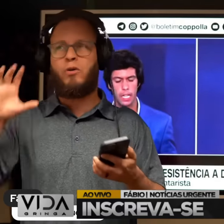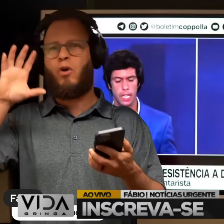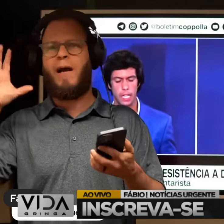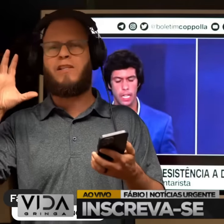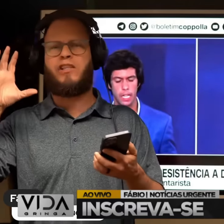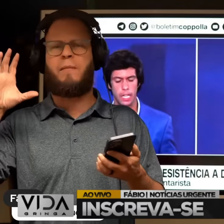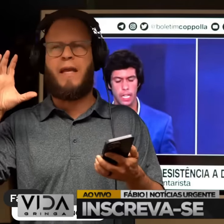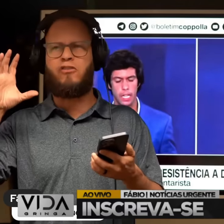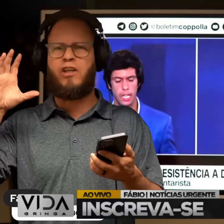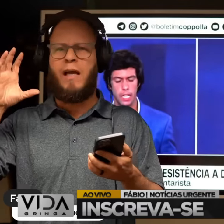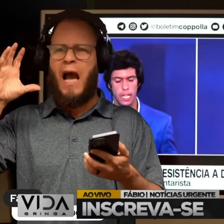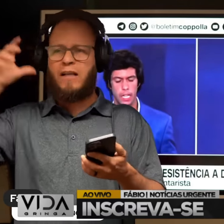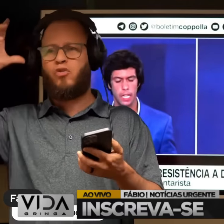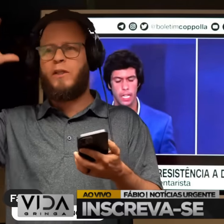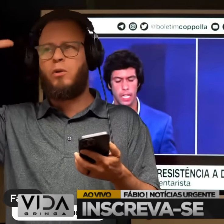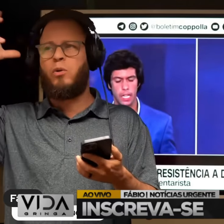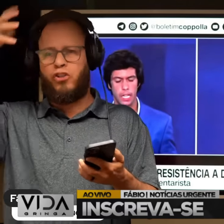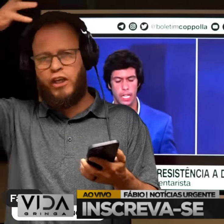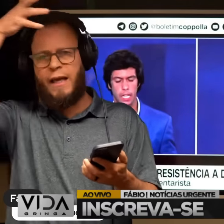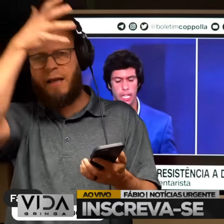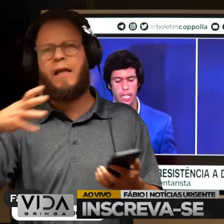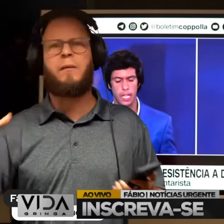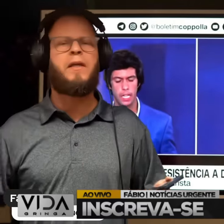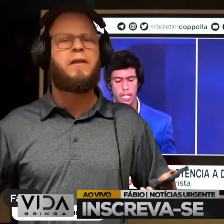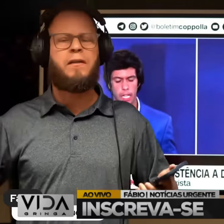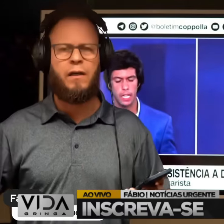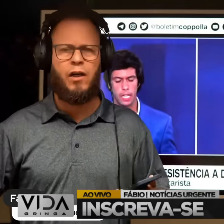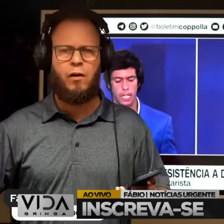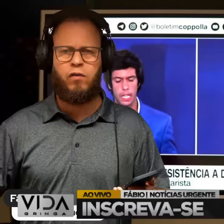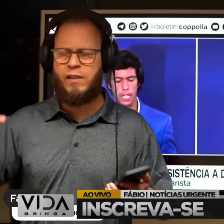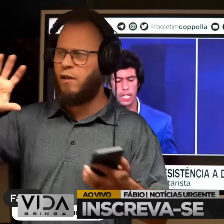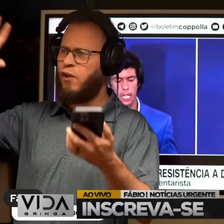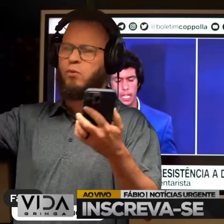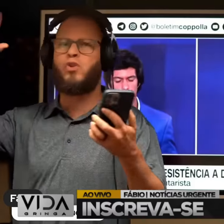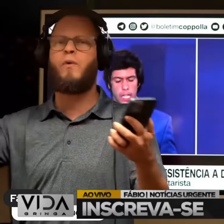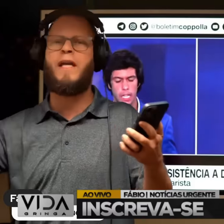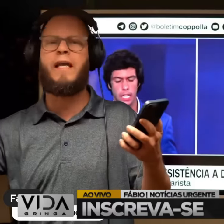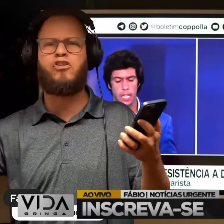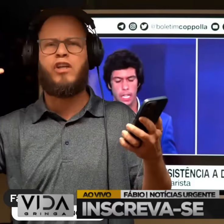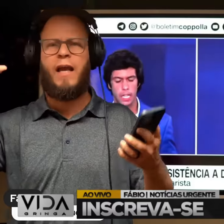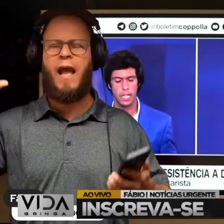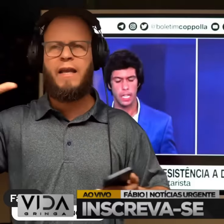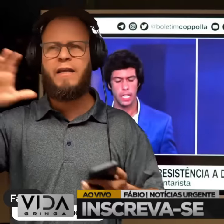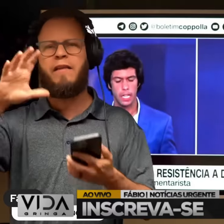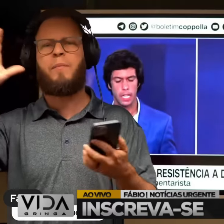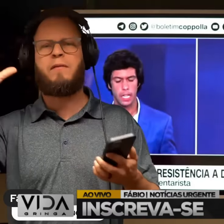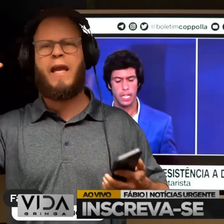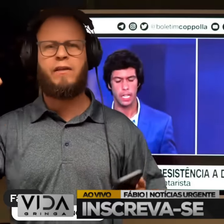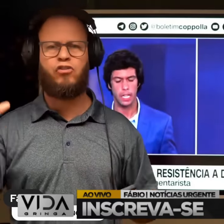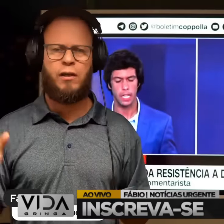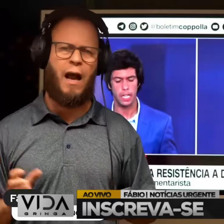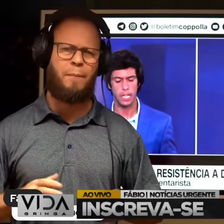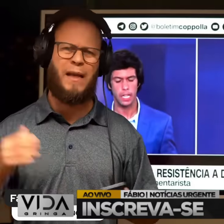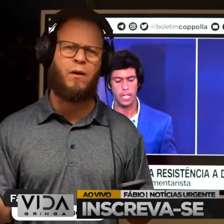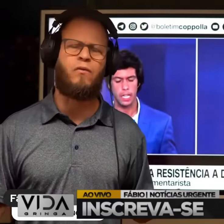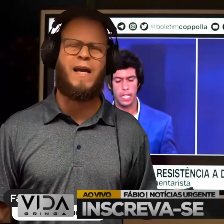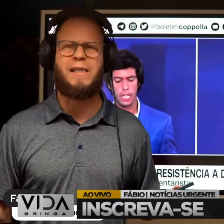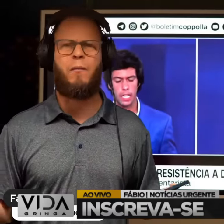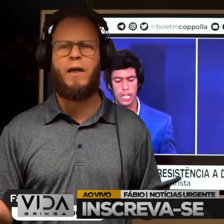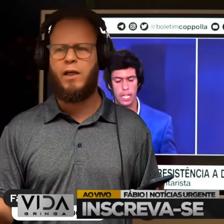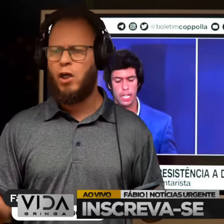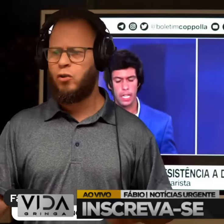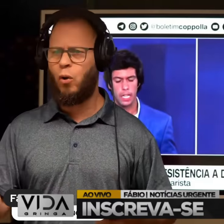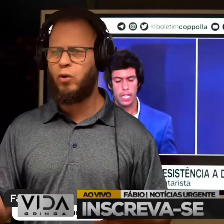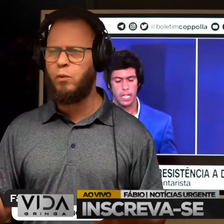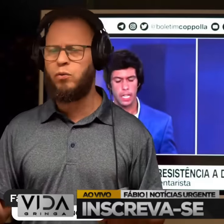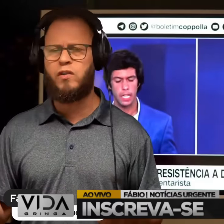toga e automaticamente a sua ideologia ela termina. Você vira um juiz independente. Ah, para com essa